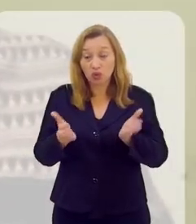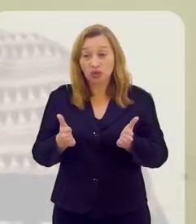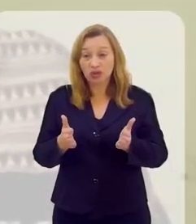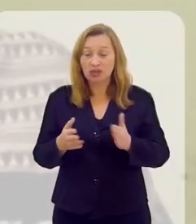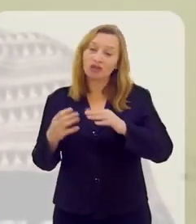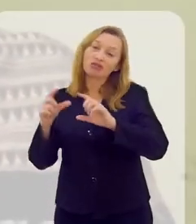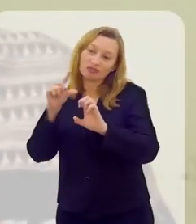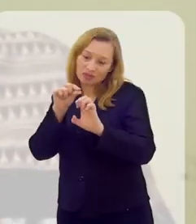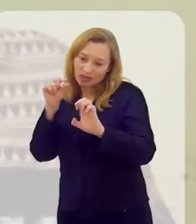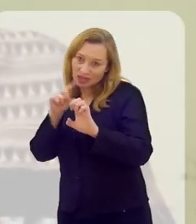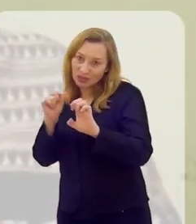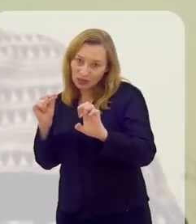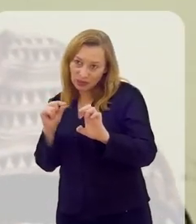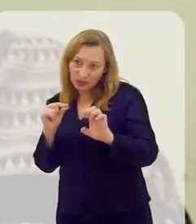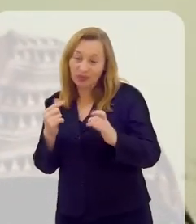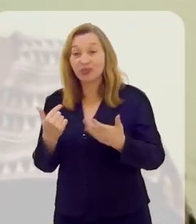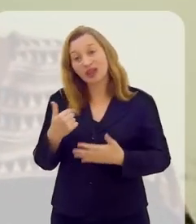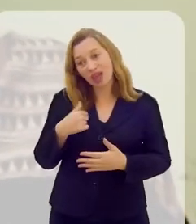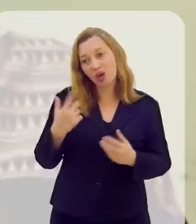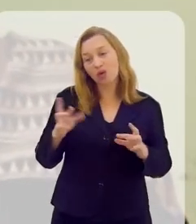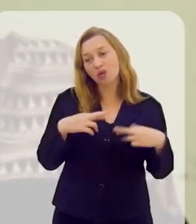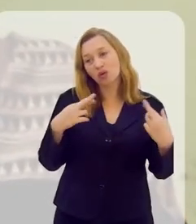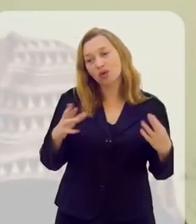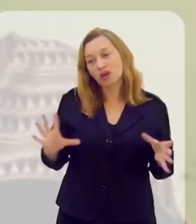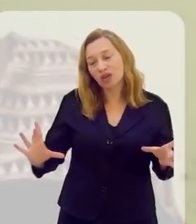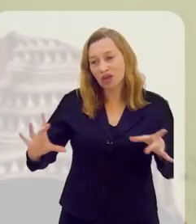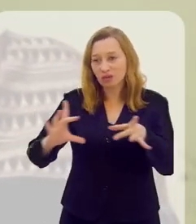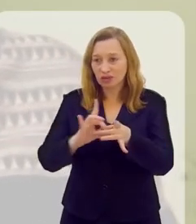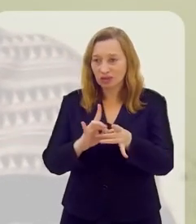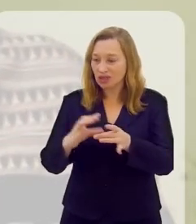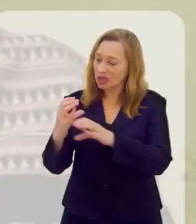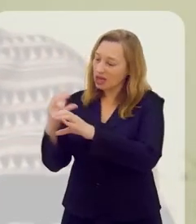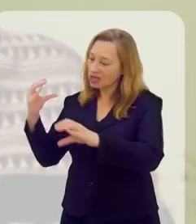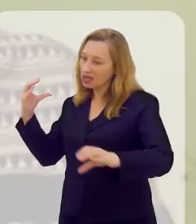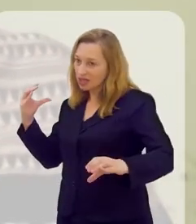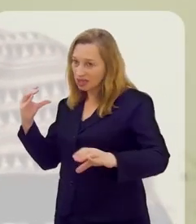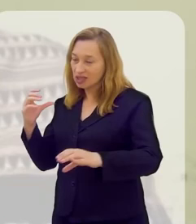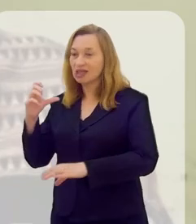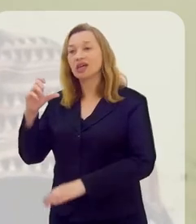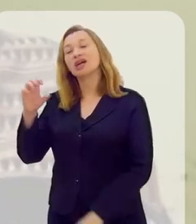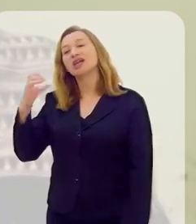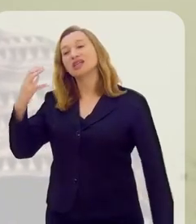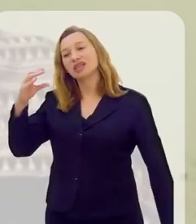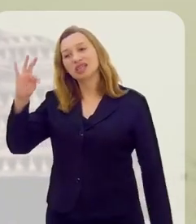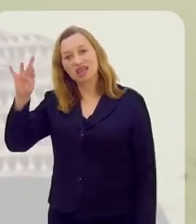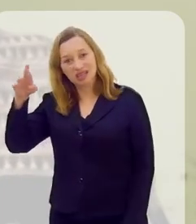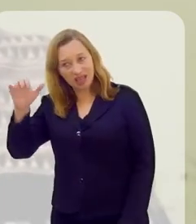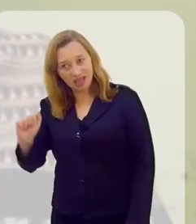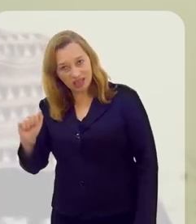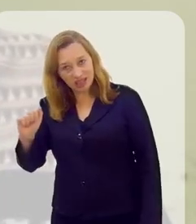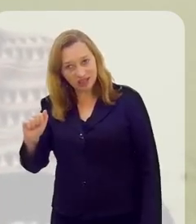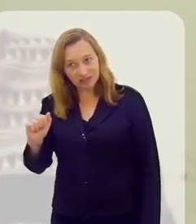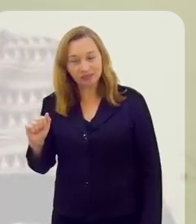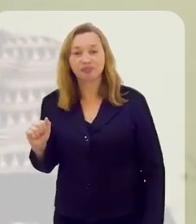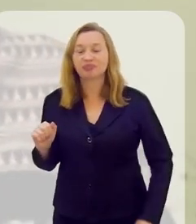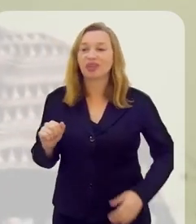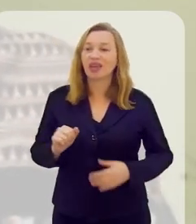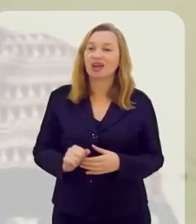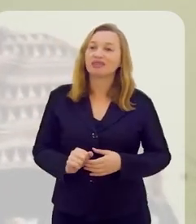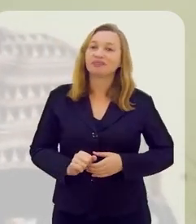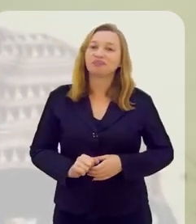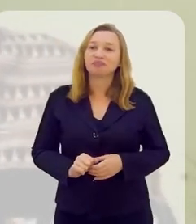uma empreendedora. Eu uni esse lado da engenharia, das ciências exatas, que te faz